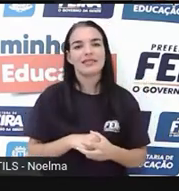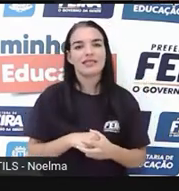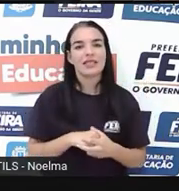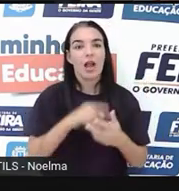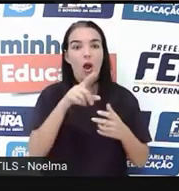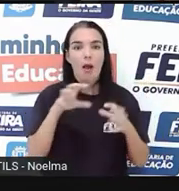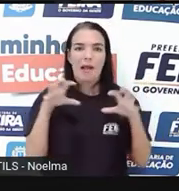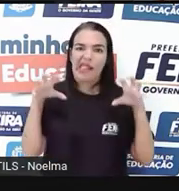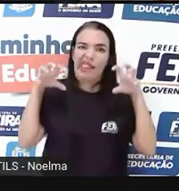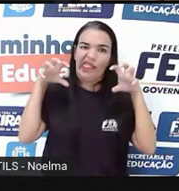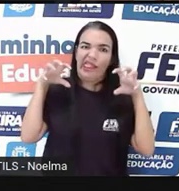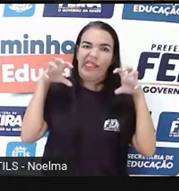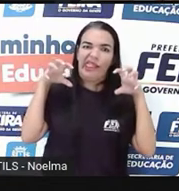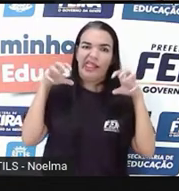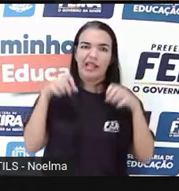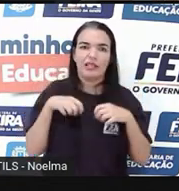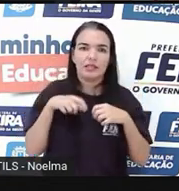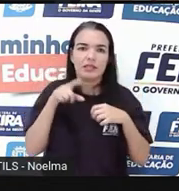Monster.